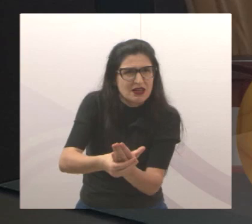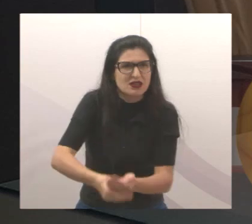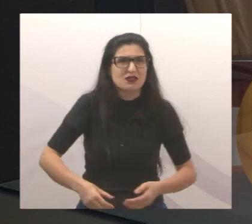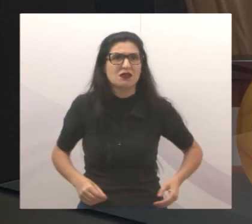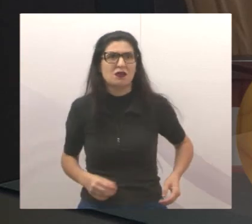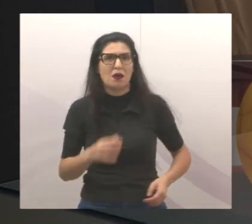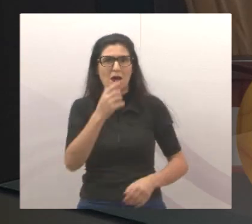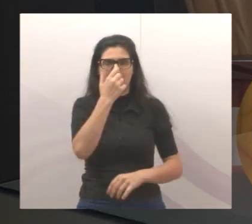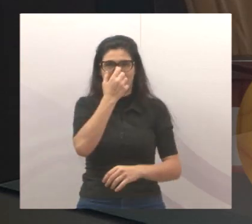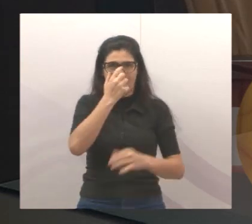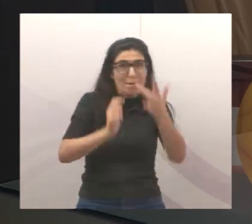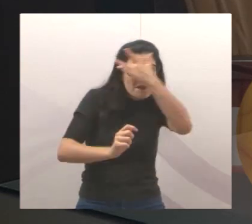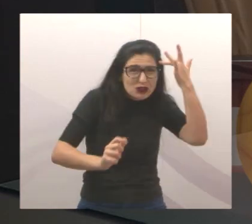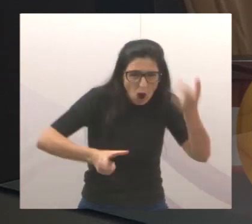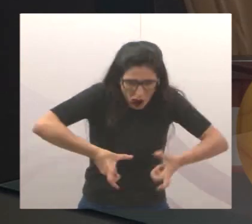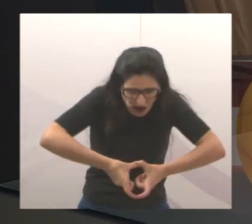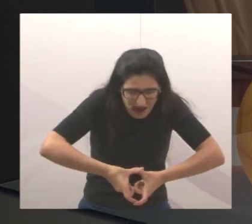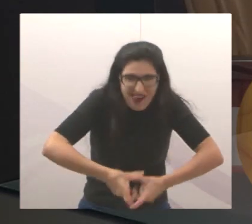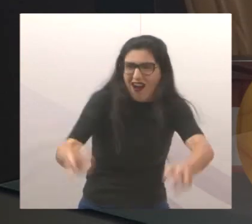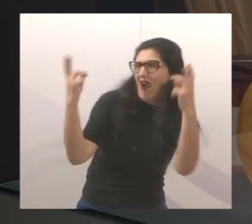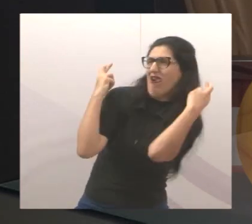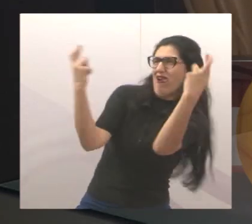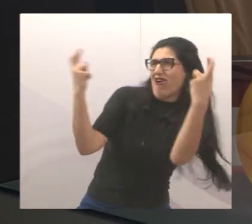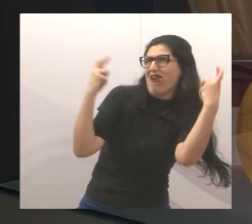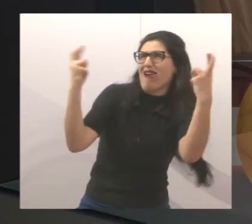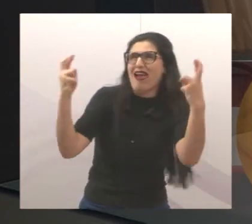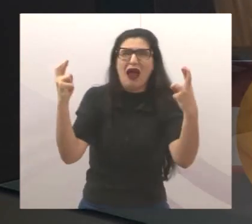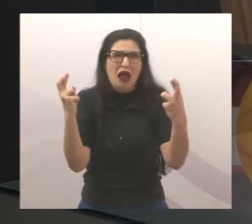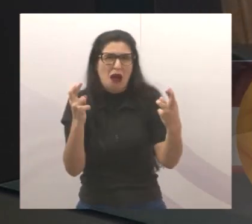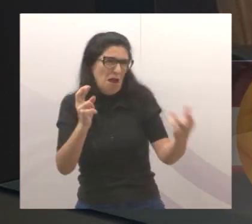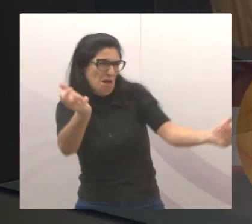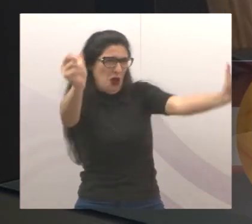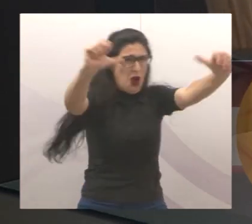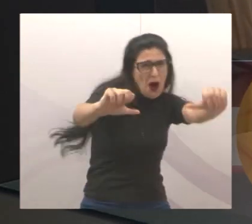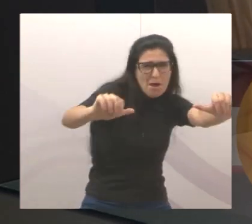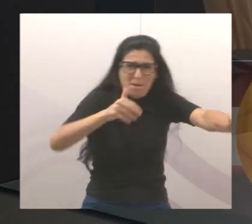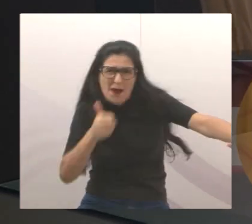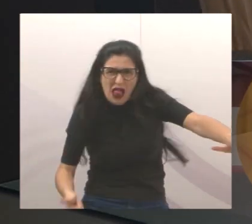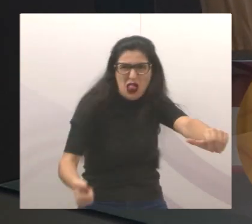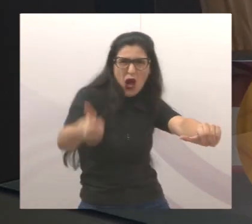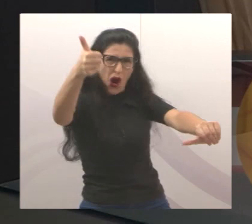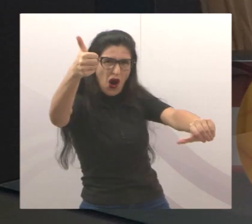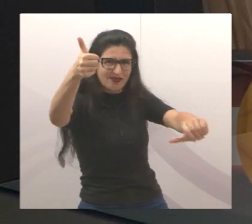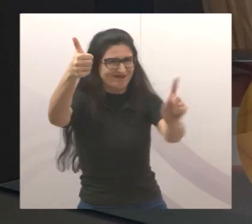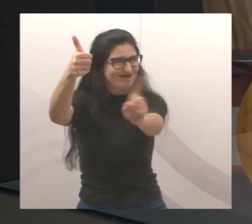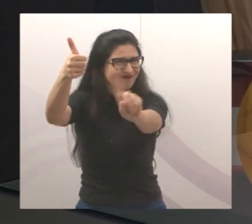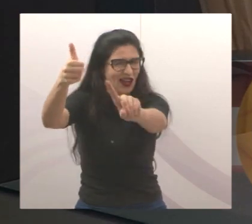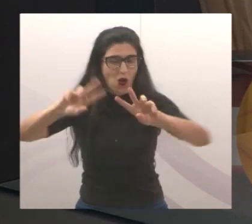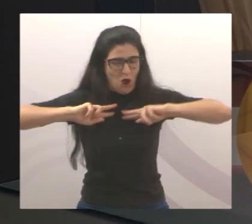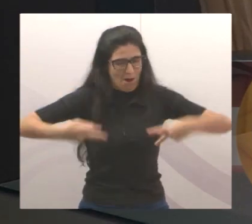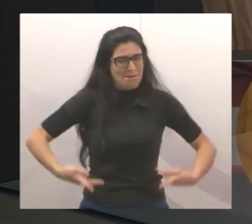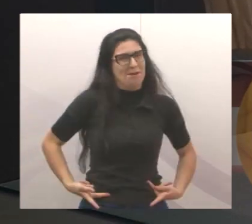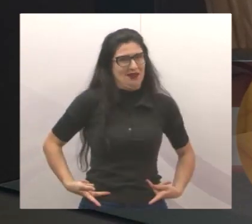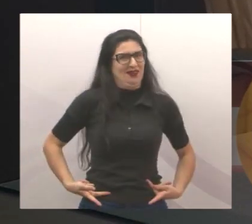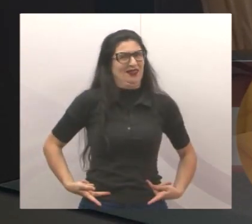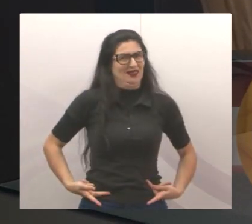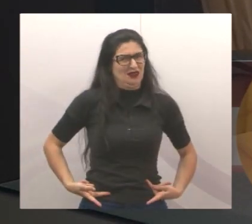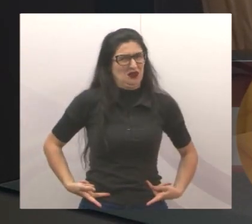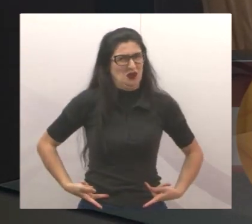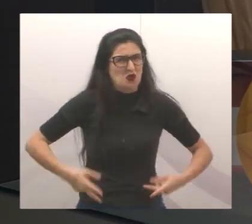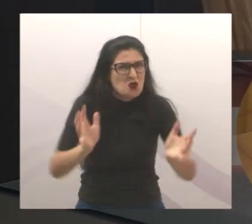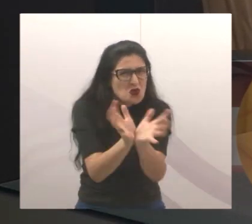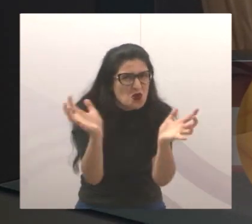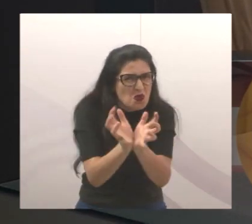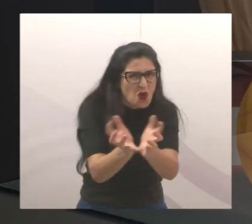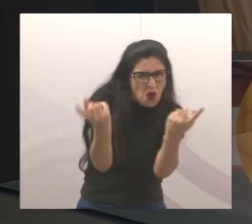pior, melhor. Isso não é ser humano, entendeu? Isso não é ser humano. Um grupinho aí que se junta para torcer